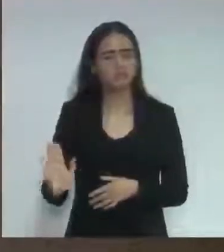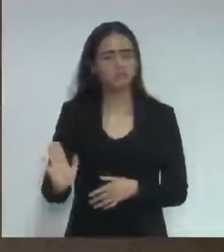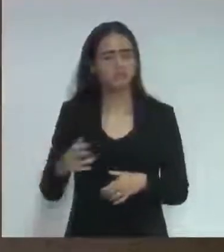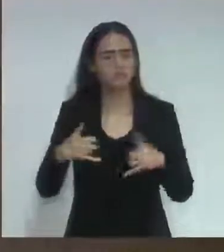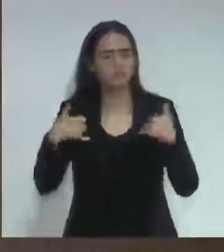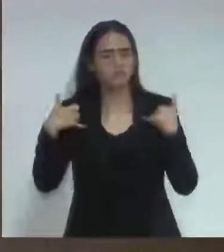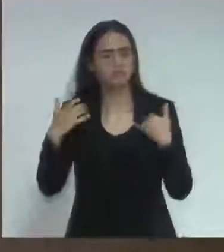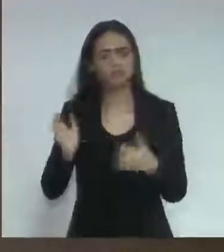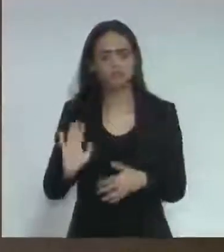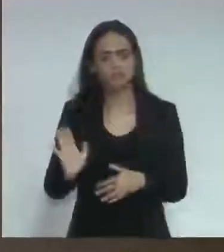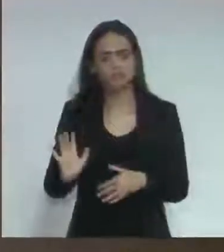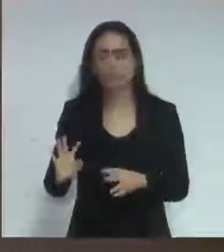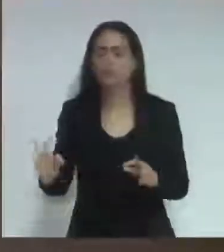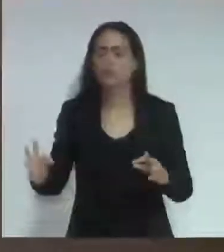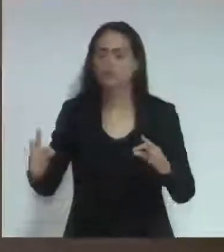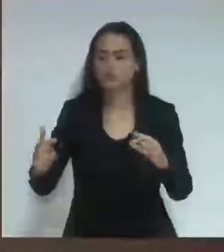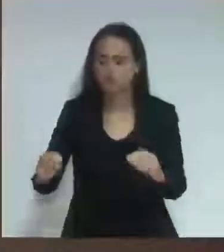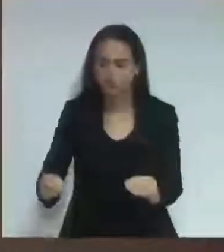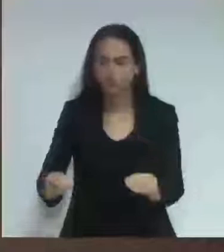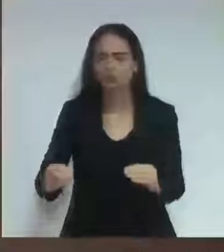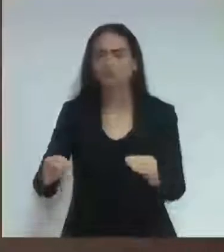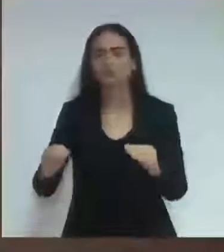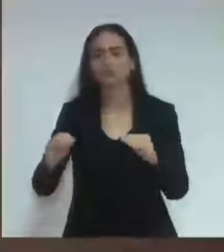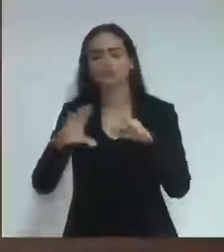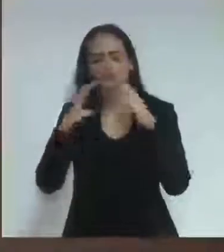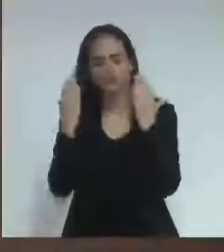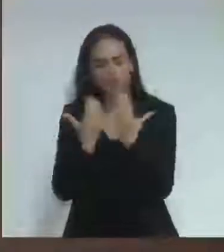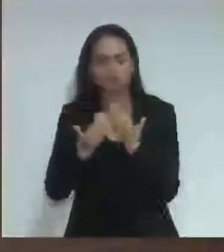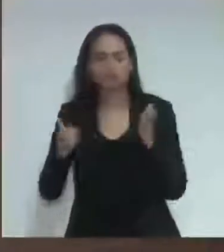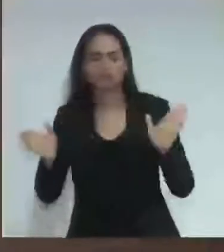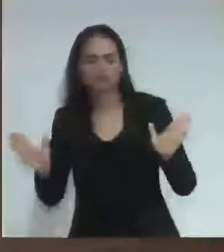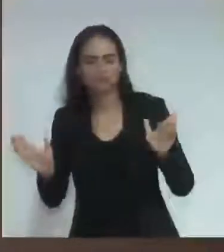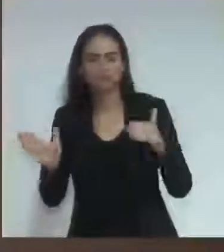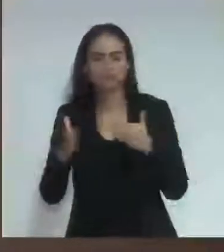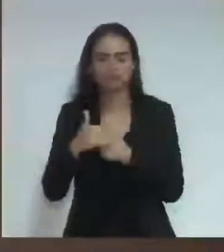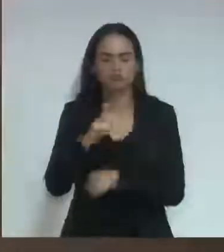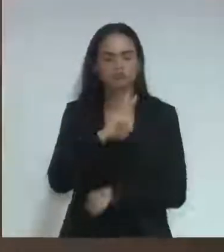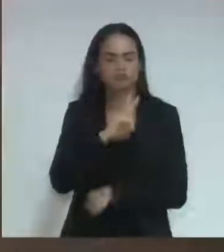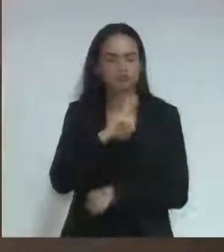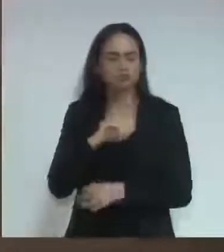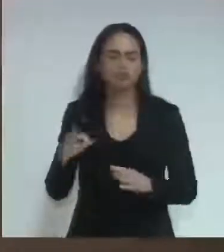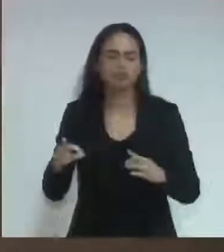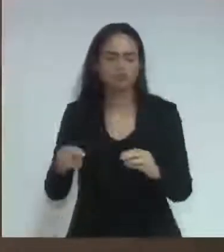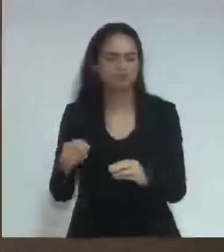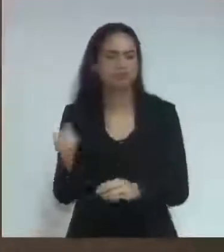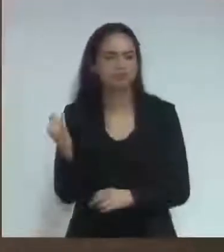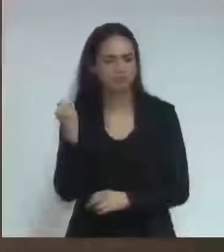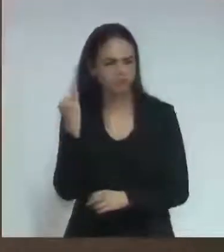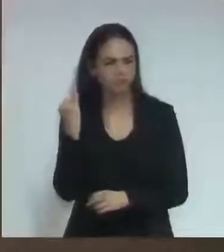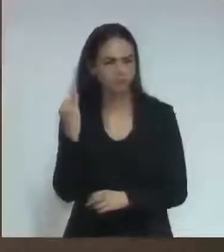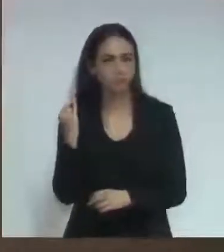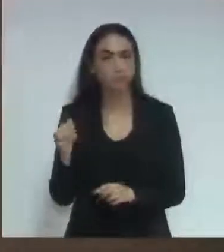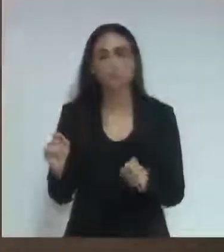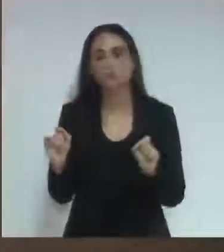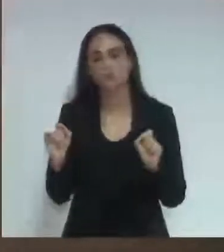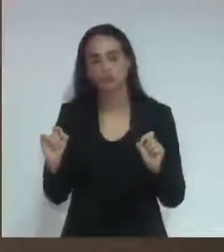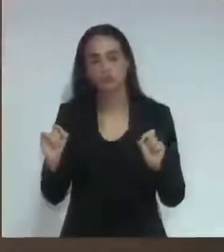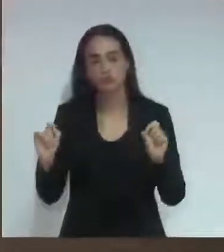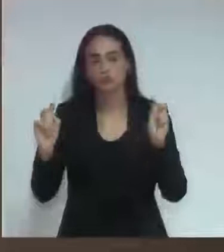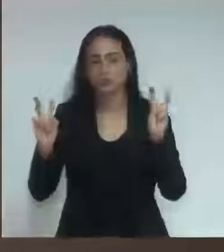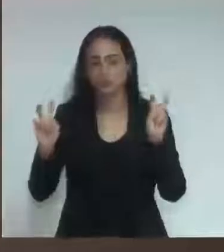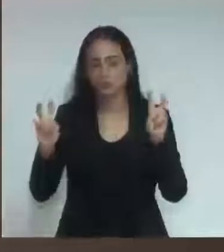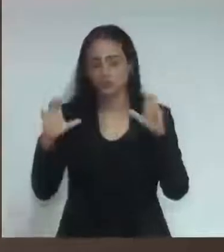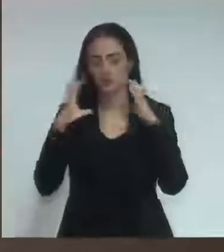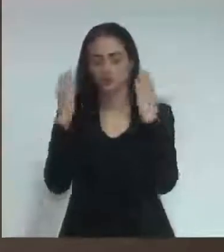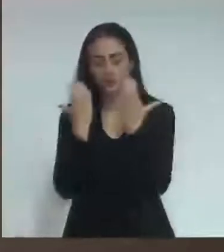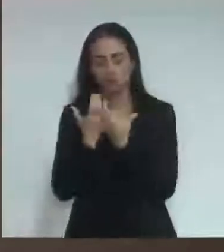sua igual importância, mas sempre defender. E o que acontece com a questão dos condomínios aqui em